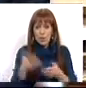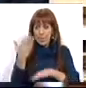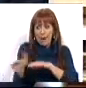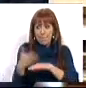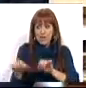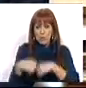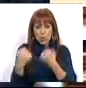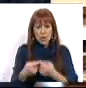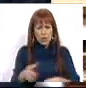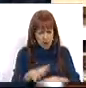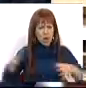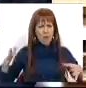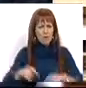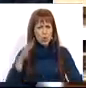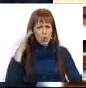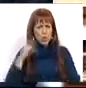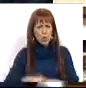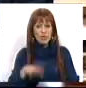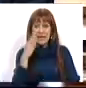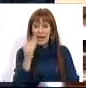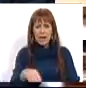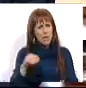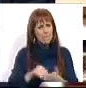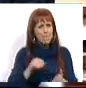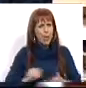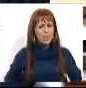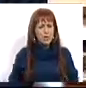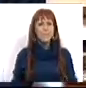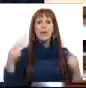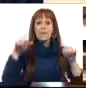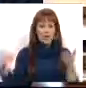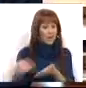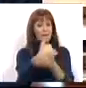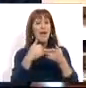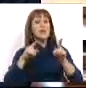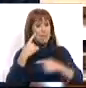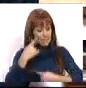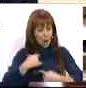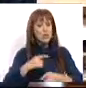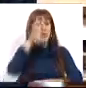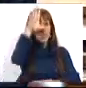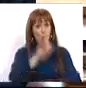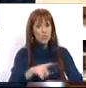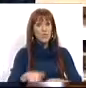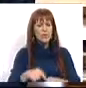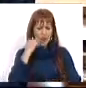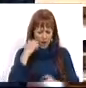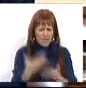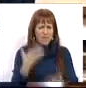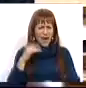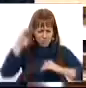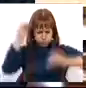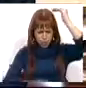exclusão social e aumentou o número de crianças pobres. Mas estes dados também nos mostram que o Governo agravou